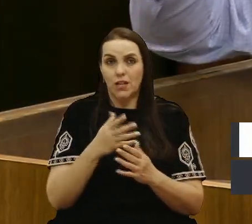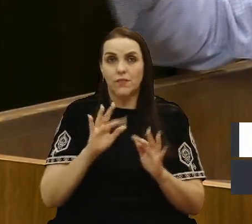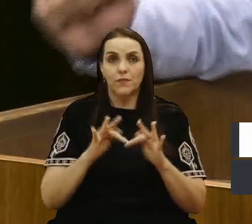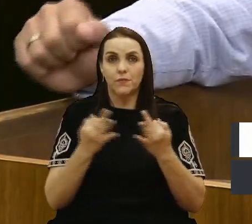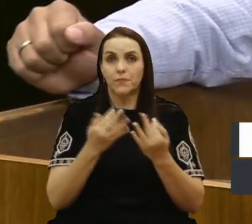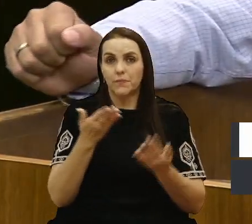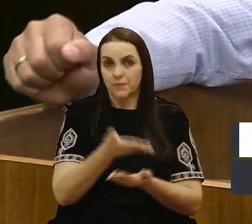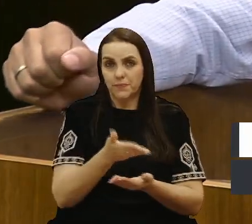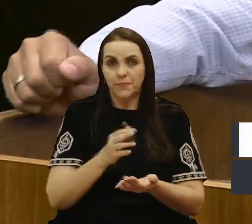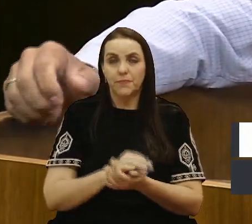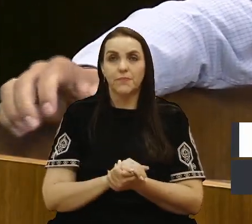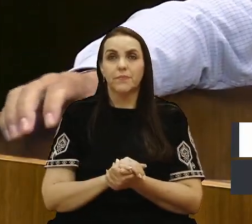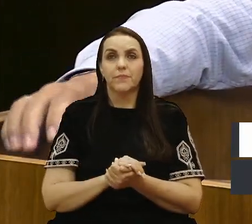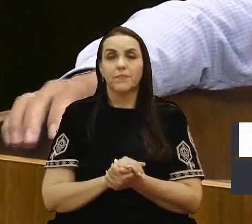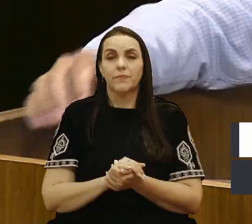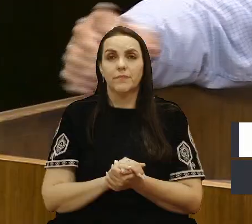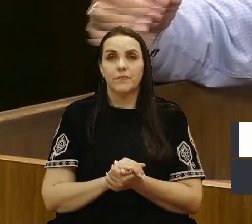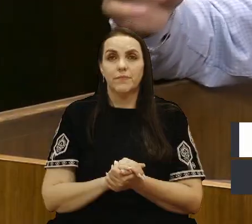Carmelo, do